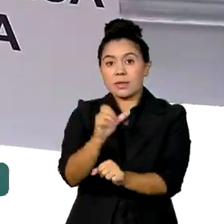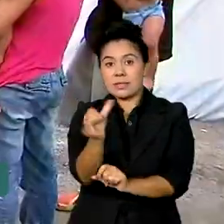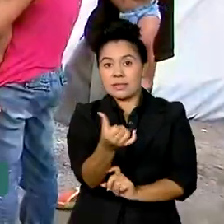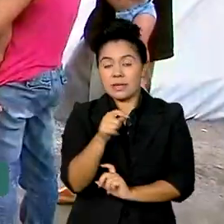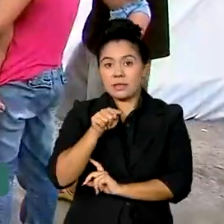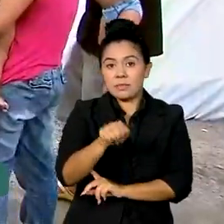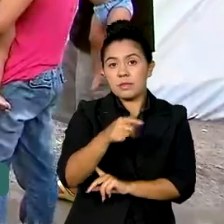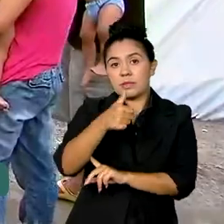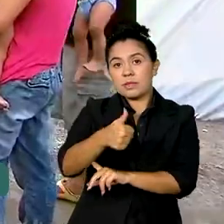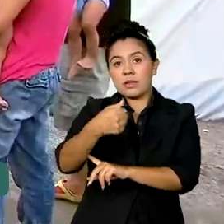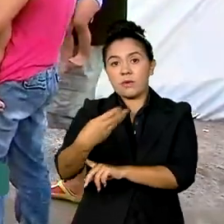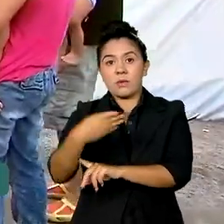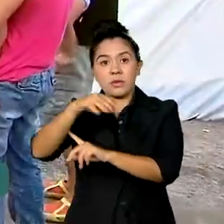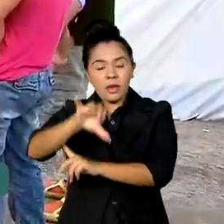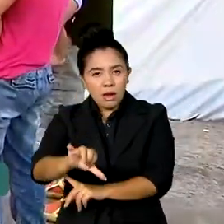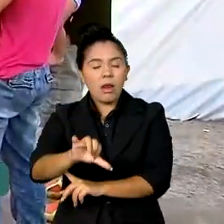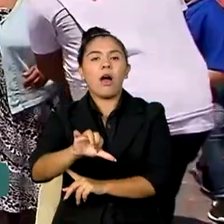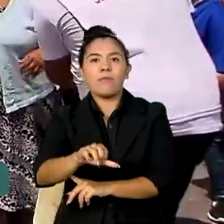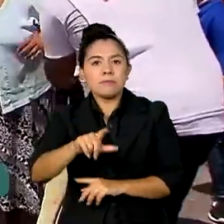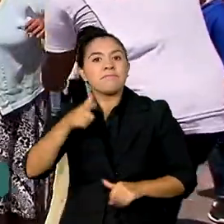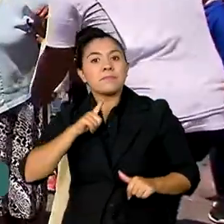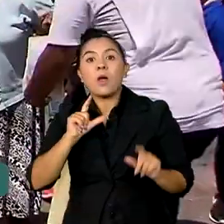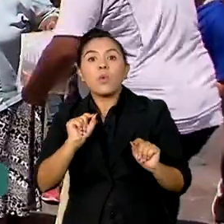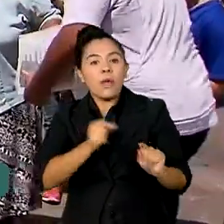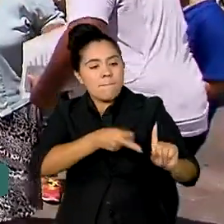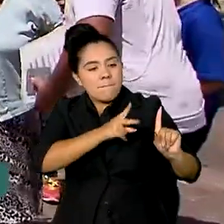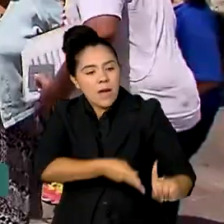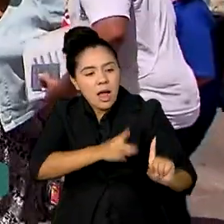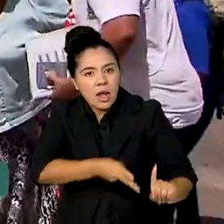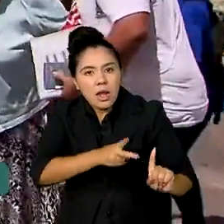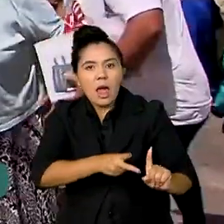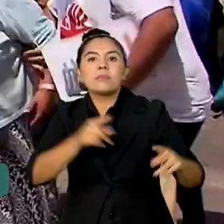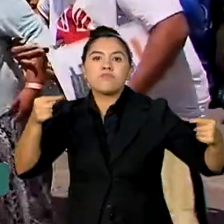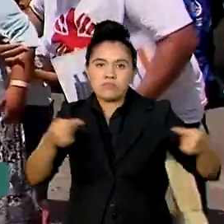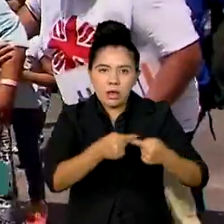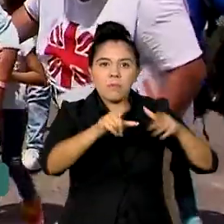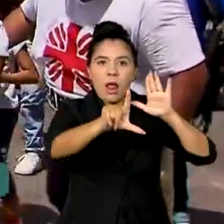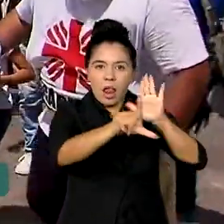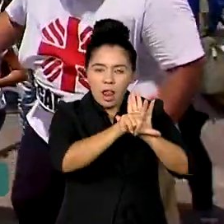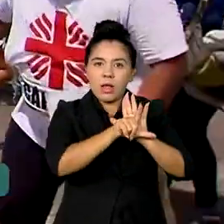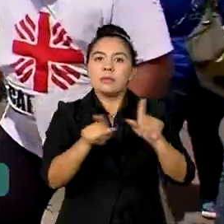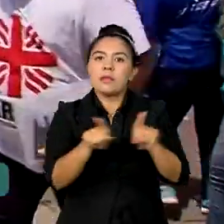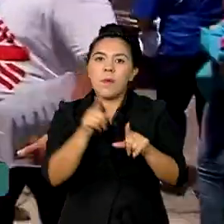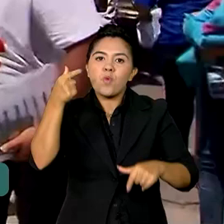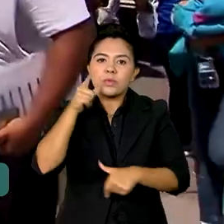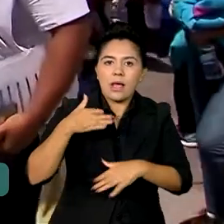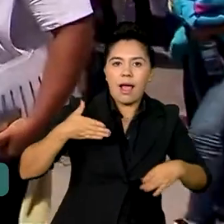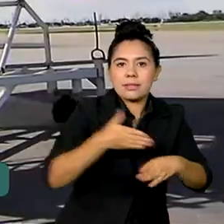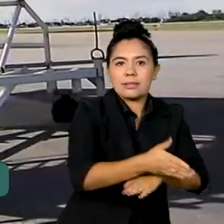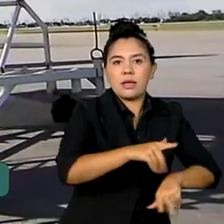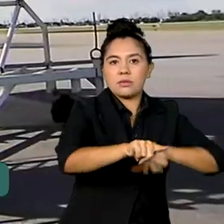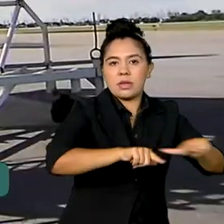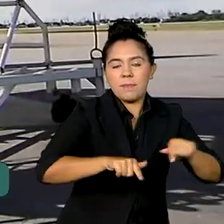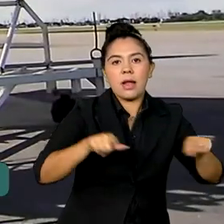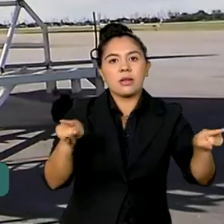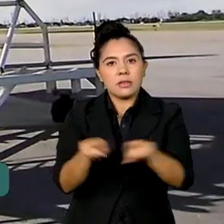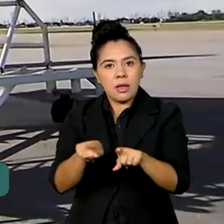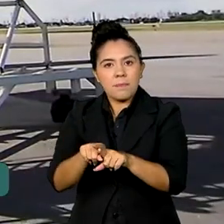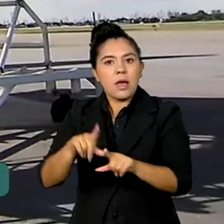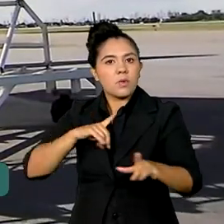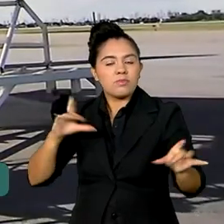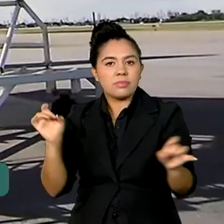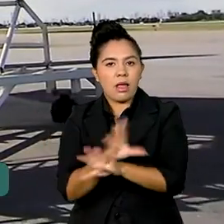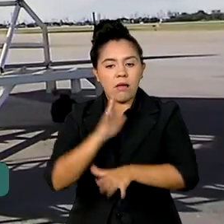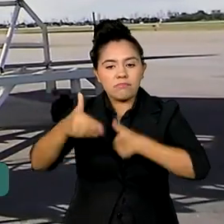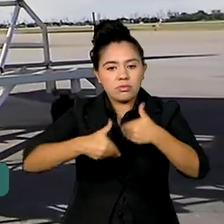6.149. A autorização garante a permanência legal no país e acesso a trabalho e integração social. Esse tipo de visto